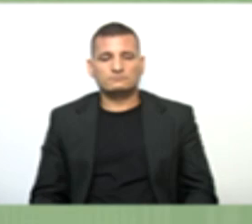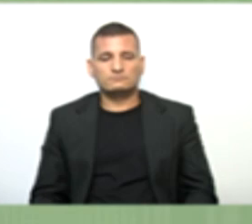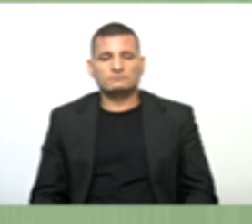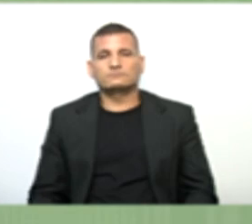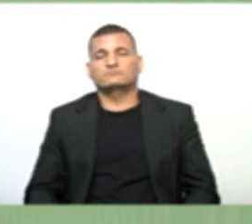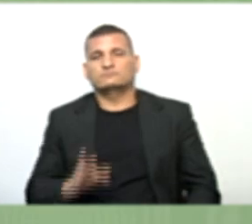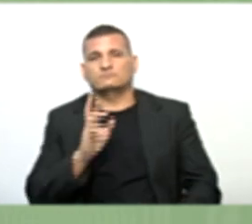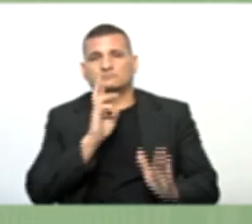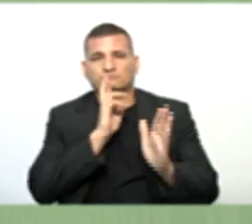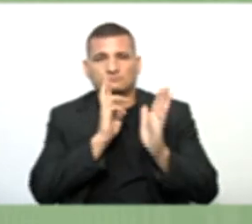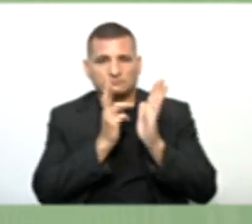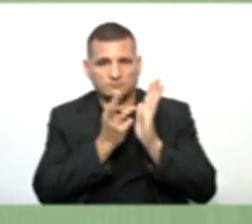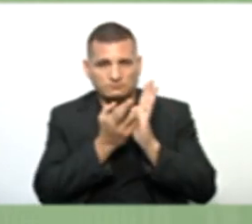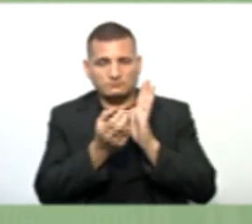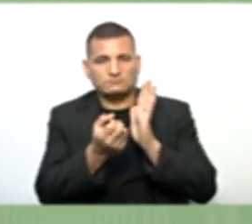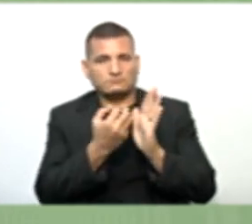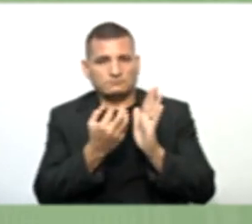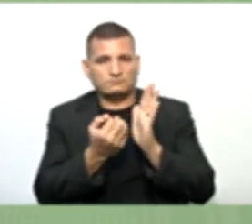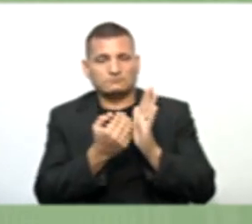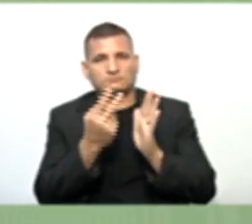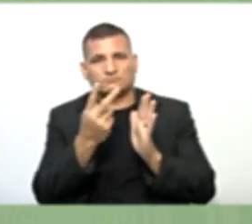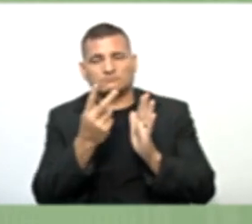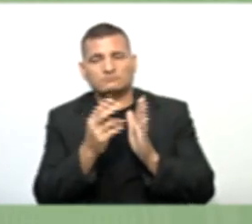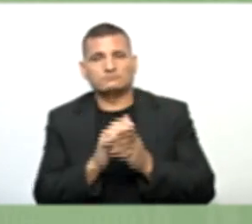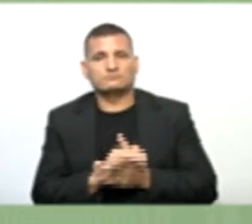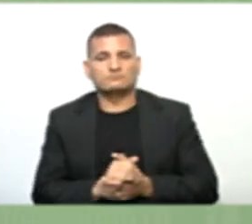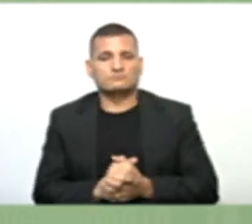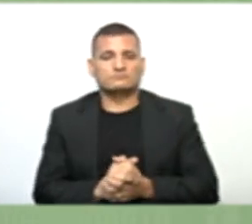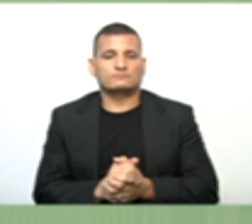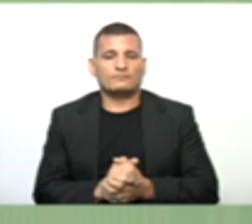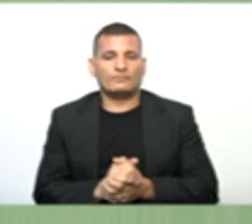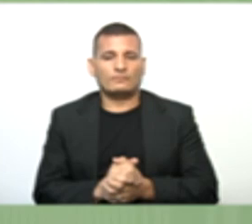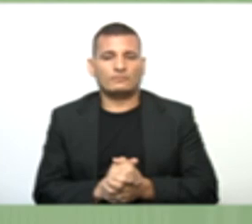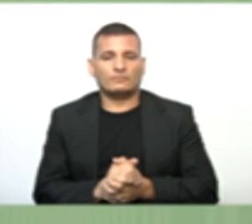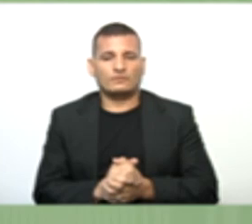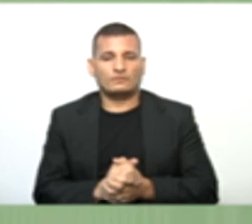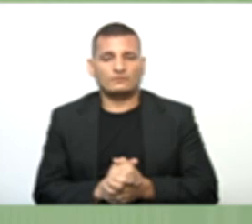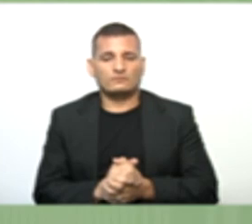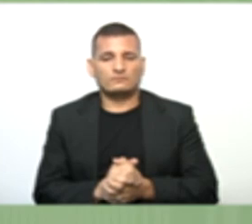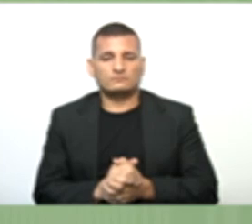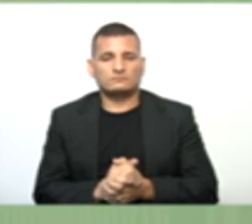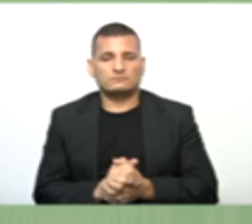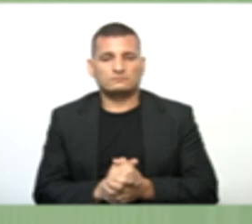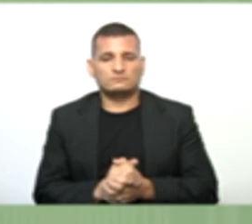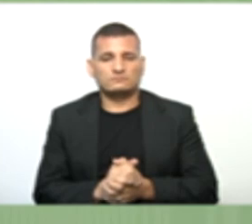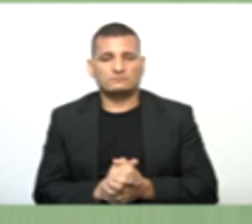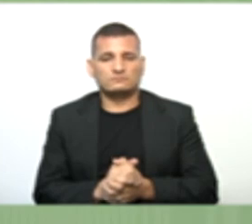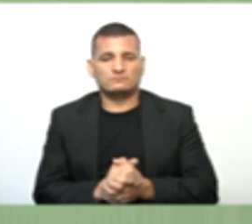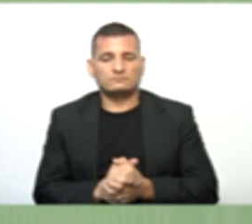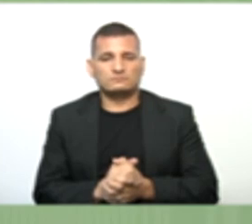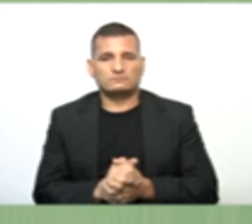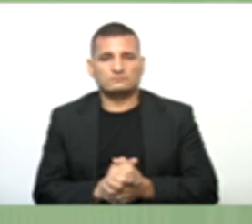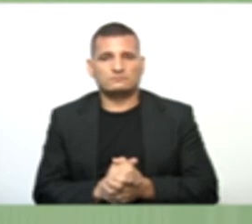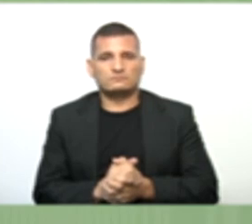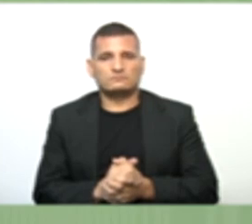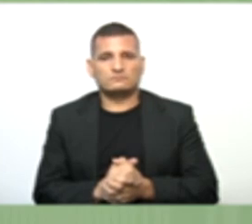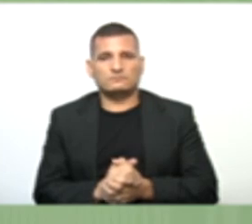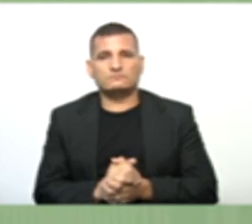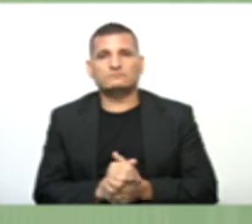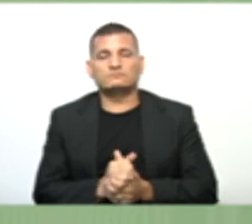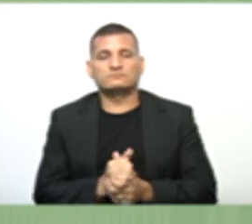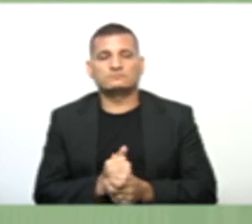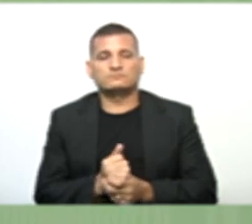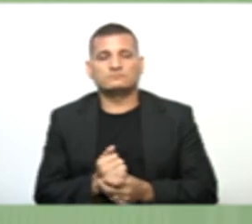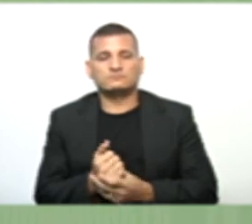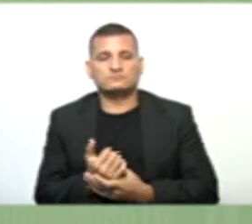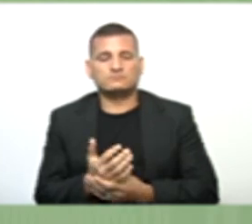Duas respostas. Vamos ver se elas estão corretas. Certo, então vou resolver aqui e daí depois o professor dá a resposta